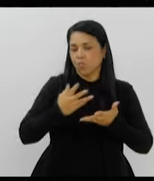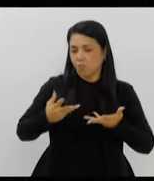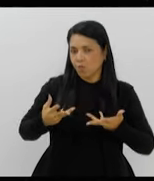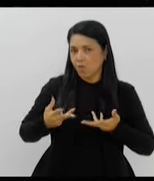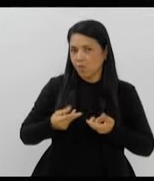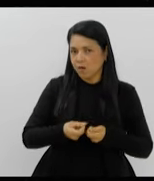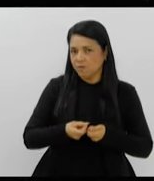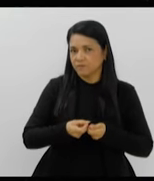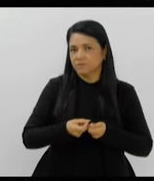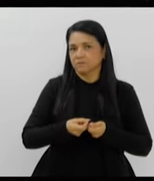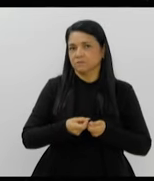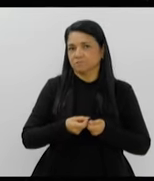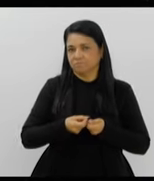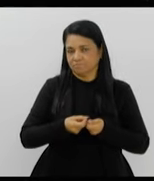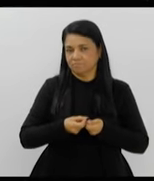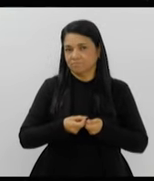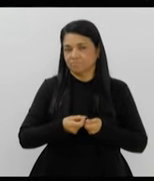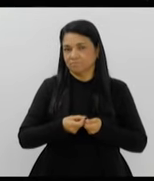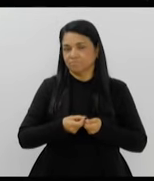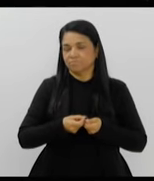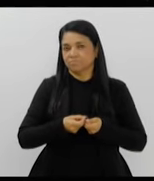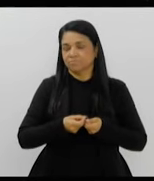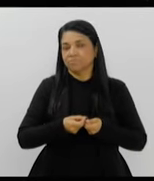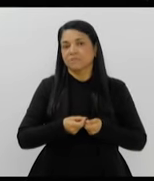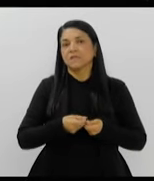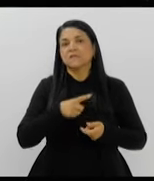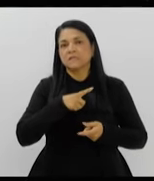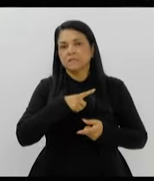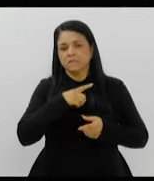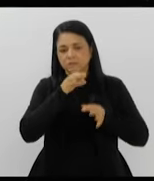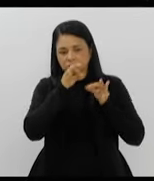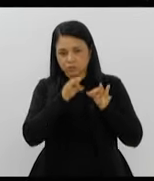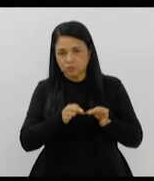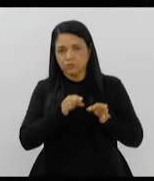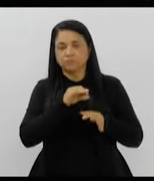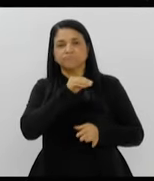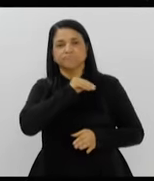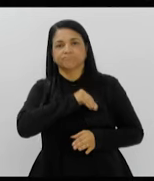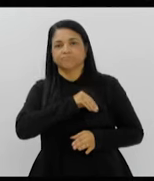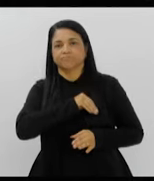qualificado e justamente remunerado.